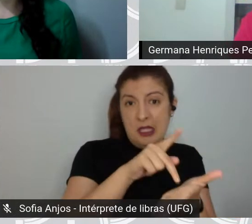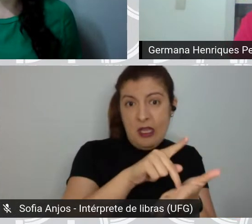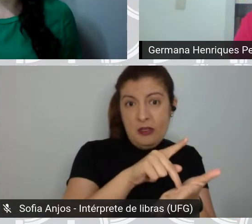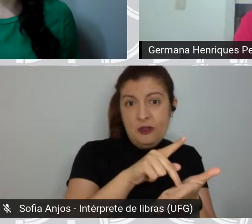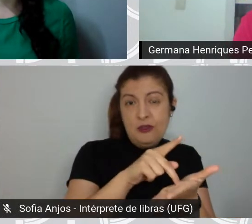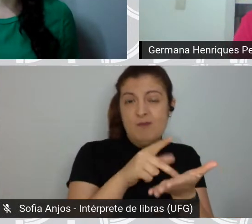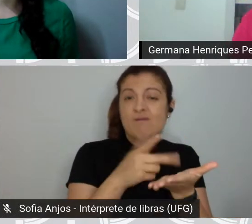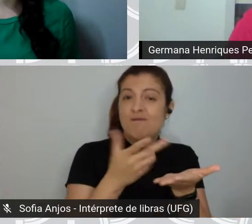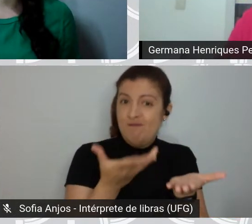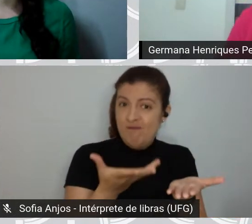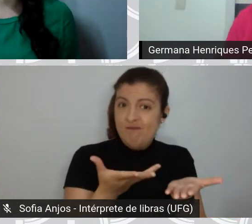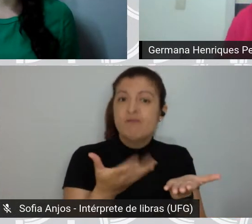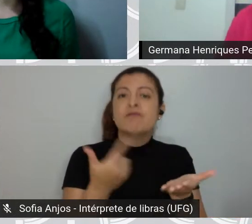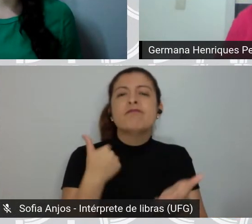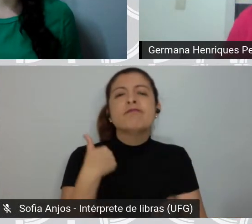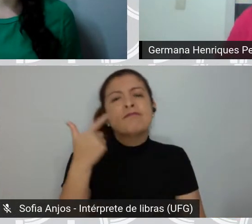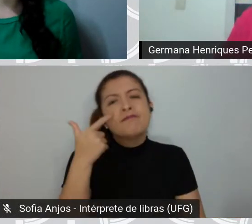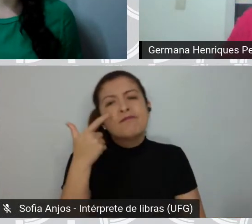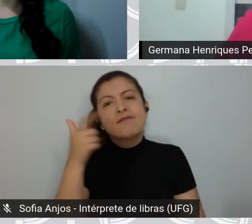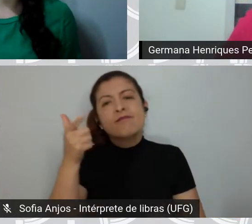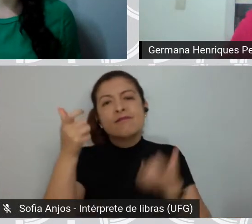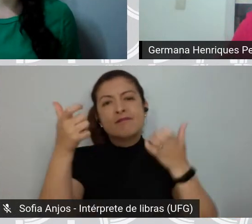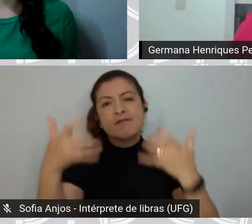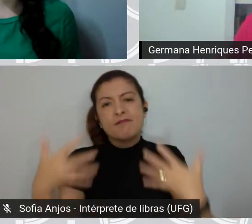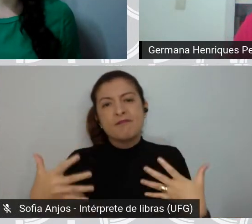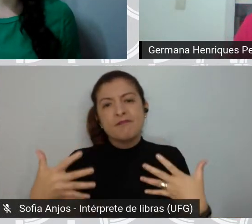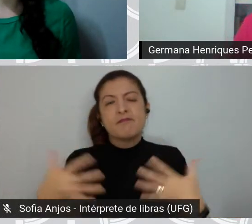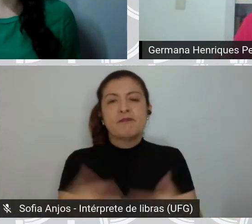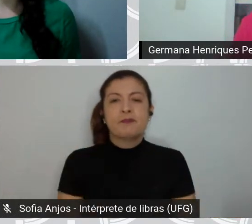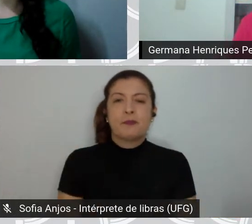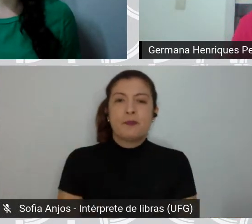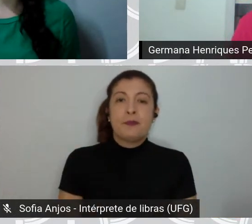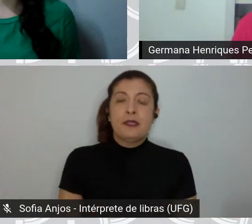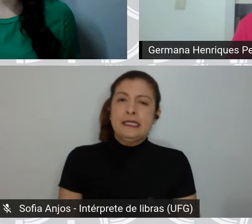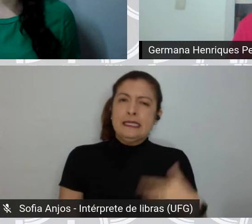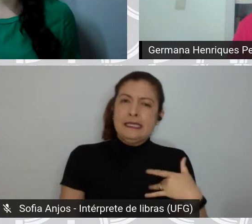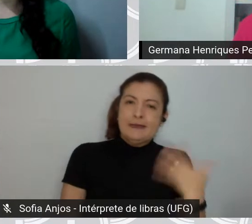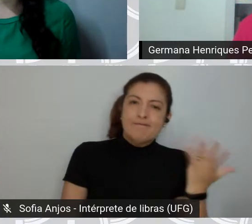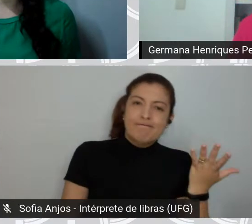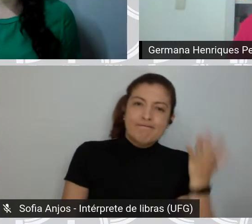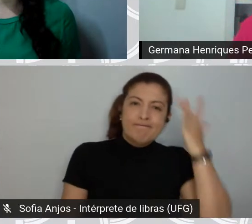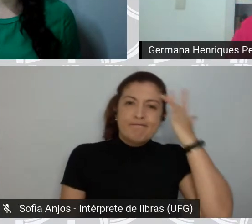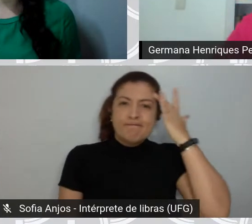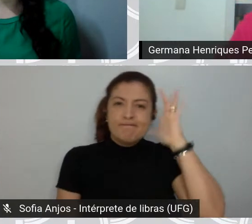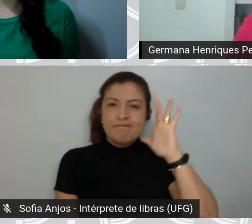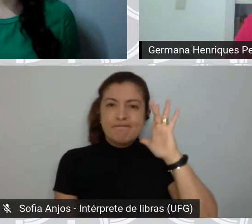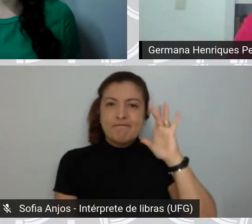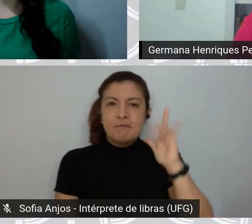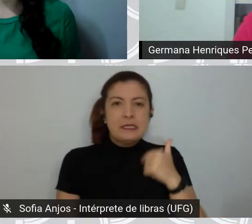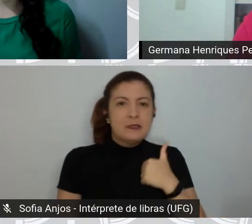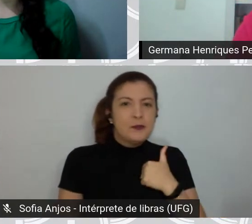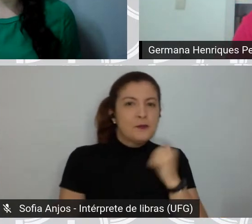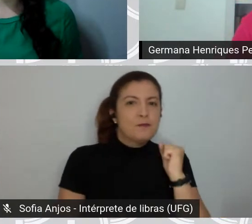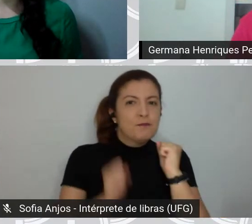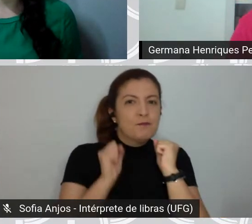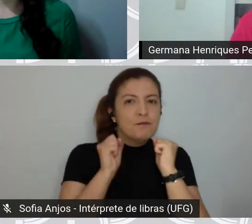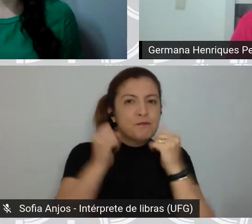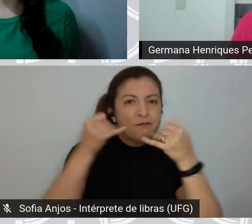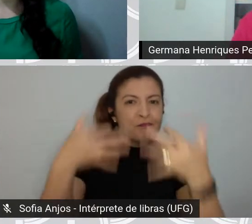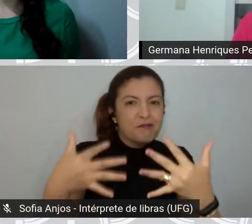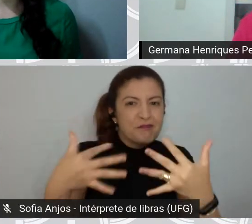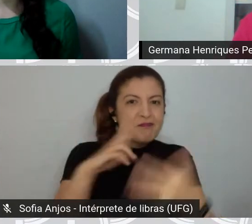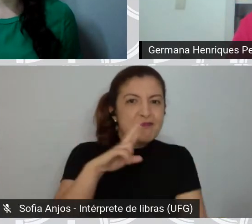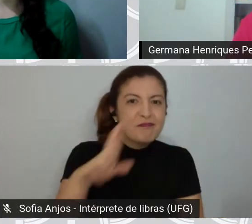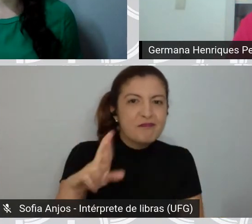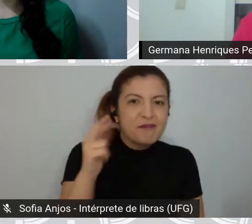Não sei se eu vou explicar. Eu acho que a Cristina, ela colocou uma coisa importantíssima aí, né? Que se